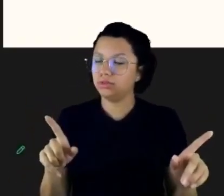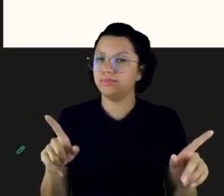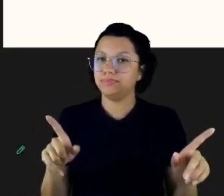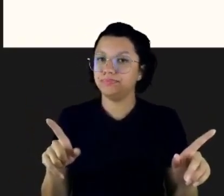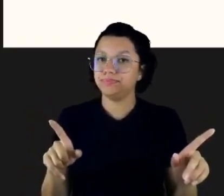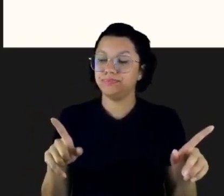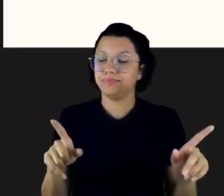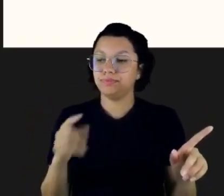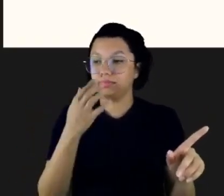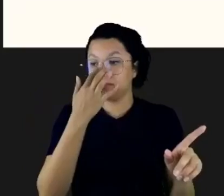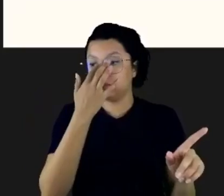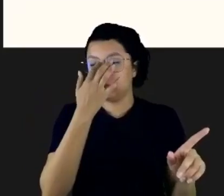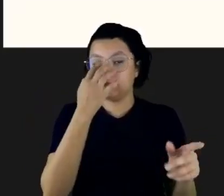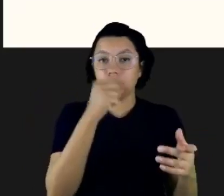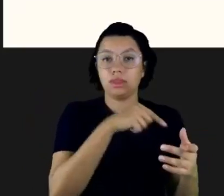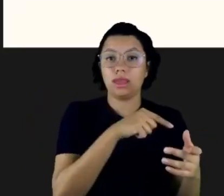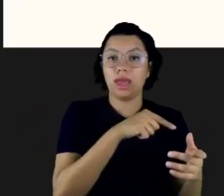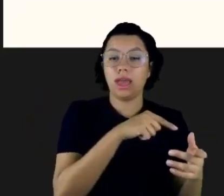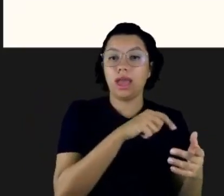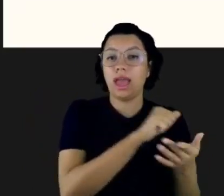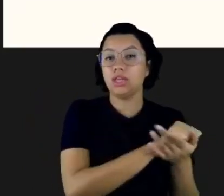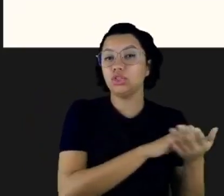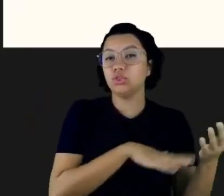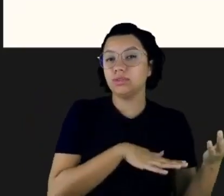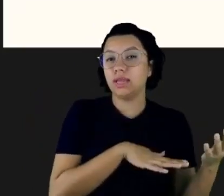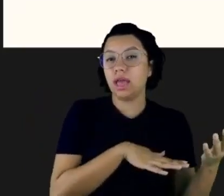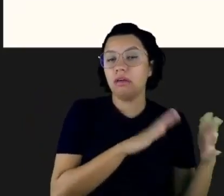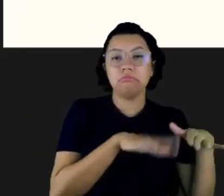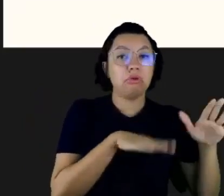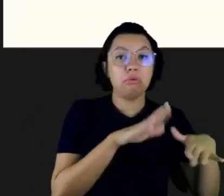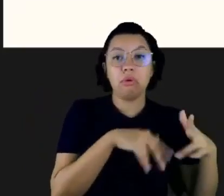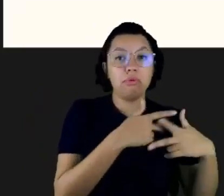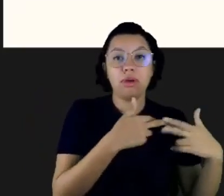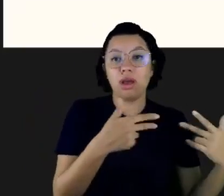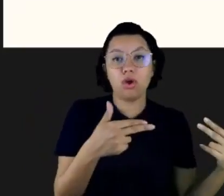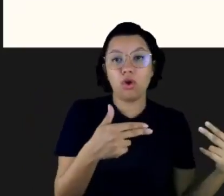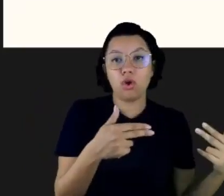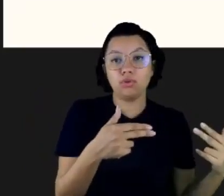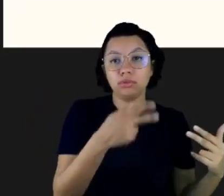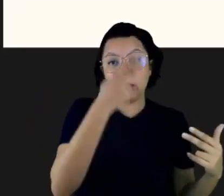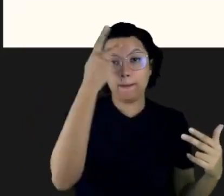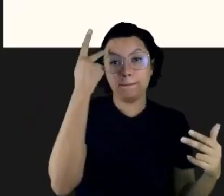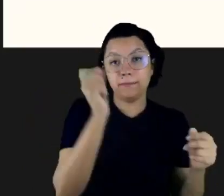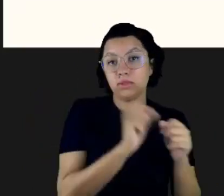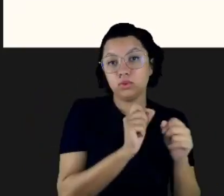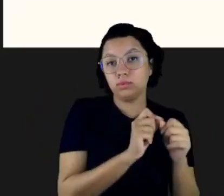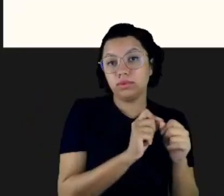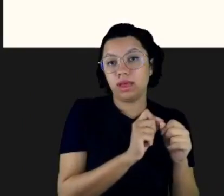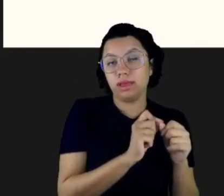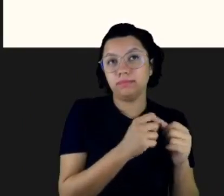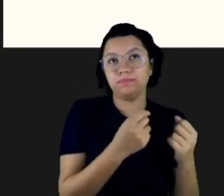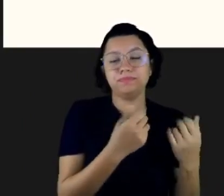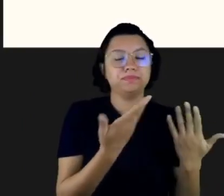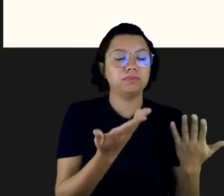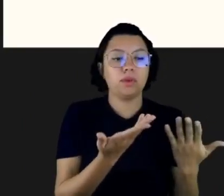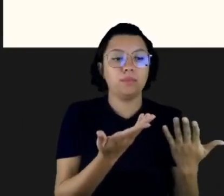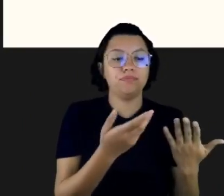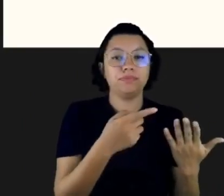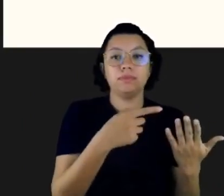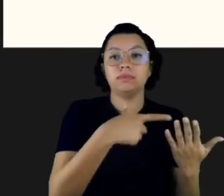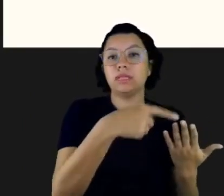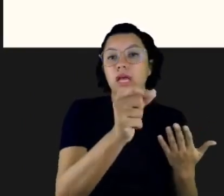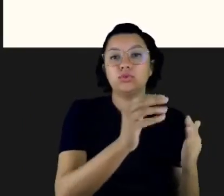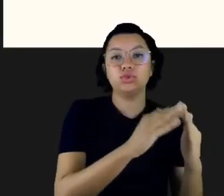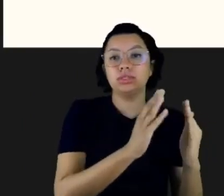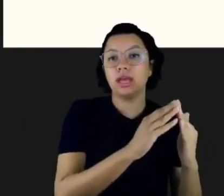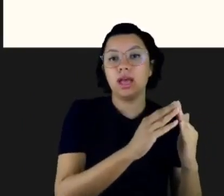A atividade física é qualquer coisa que a pessoa faça. Então, se ela sai de casa, vai à